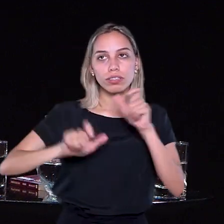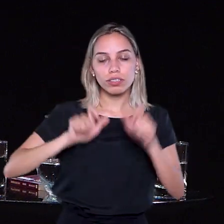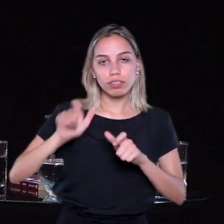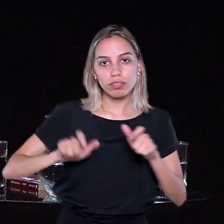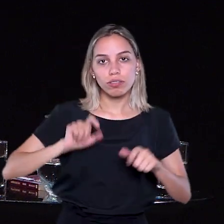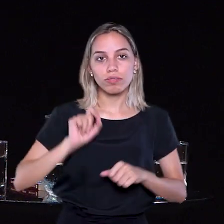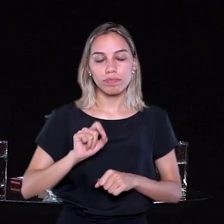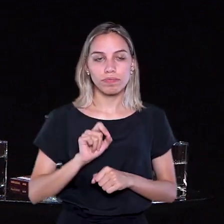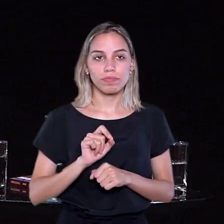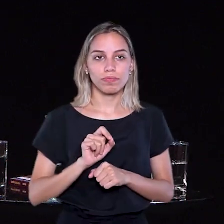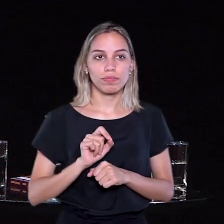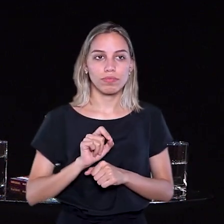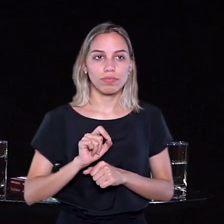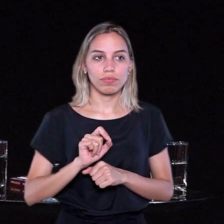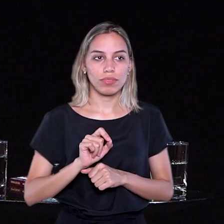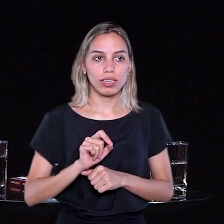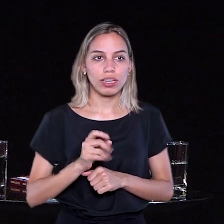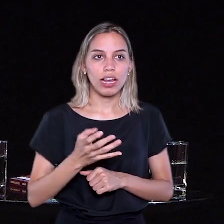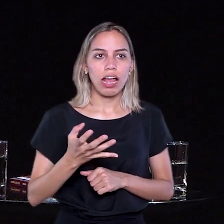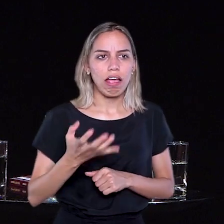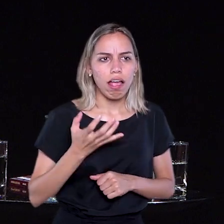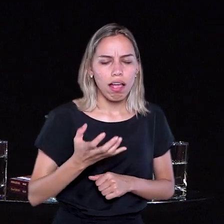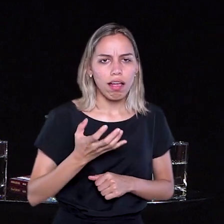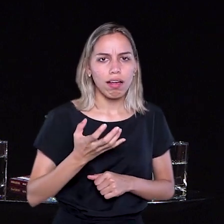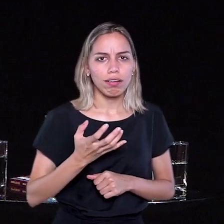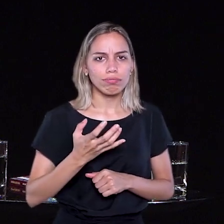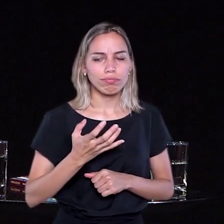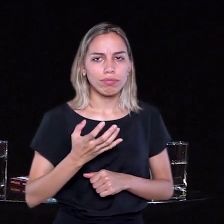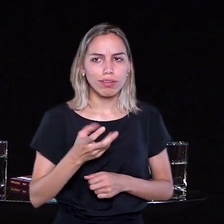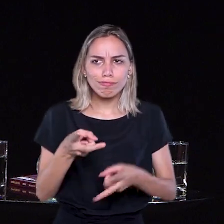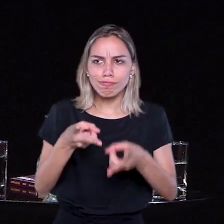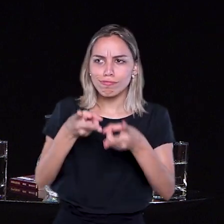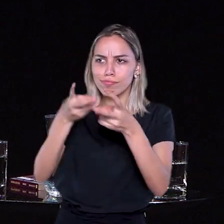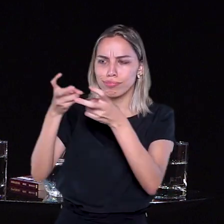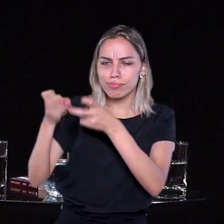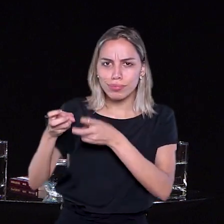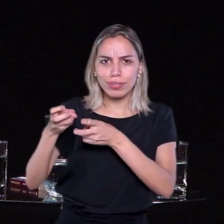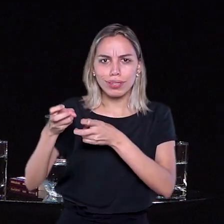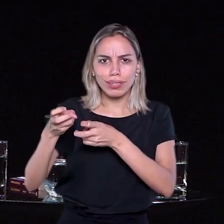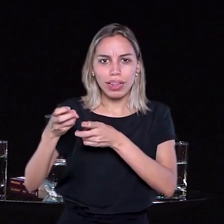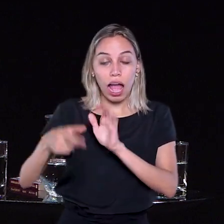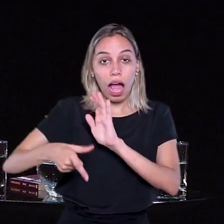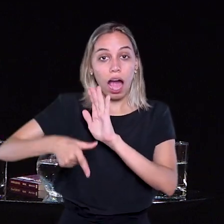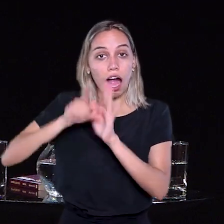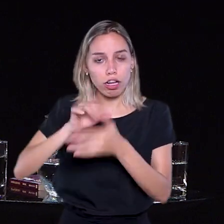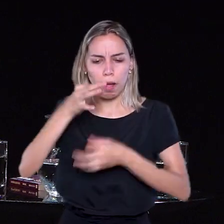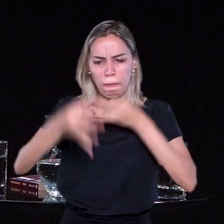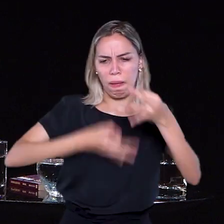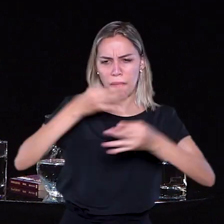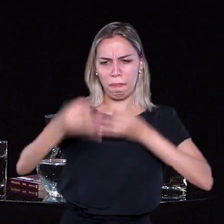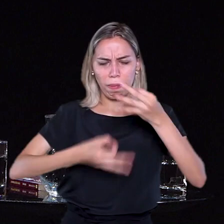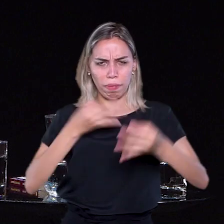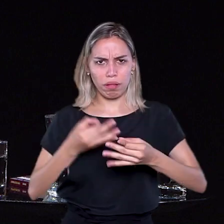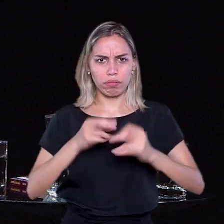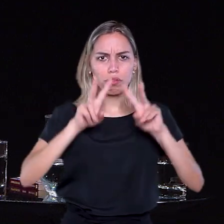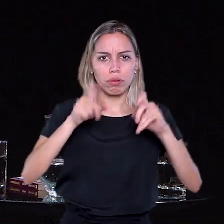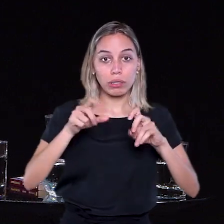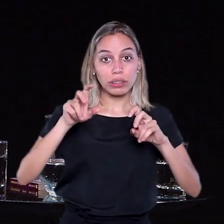pessoas que estão dispostas a ouvir, a escutar e se aprofundar antes de opinar sobre esse tema que é